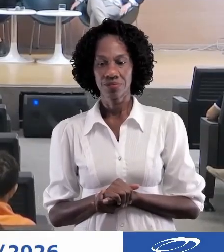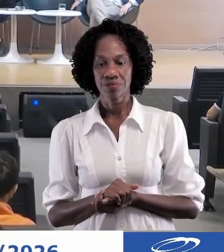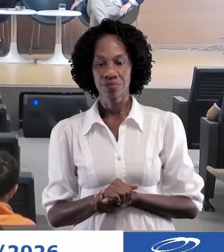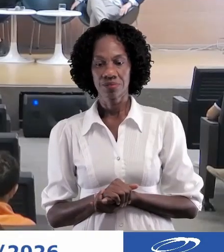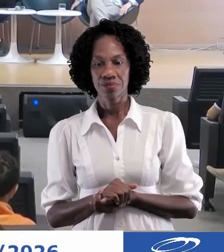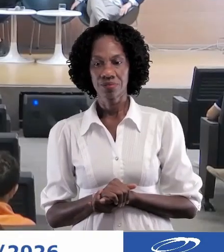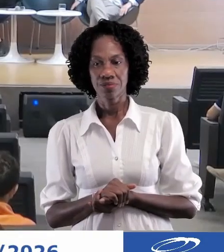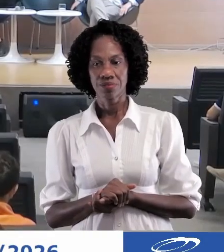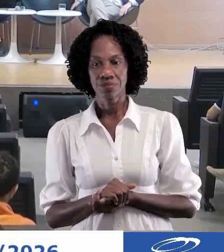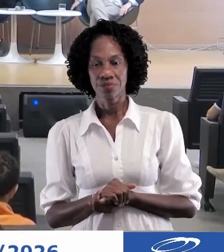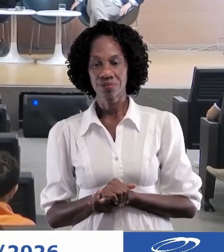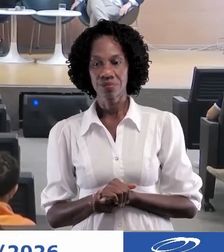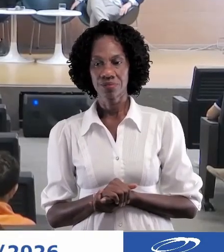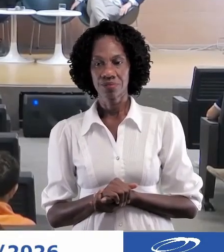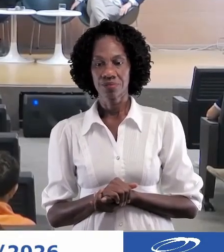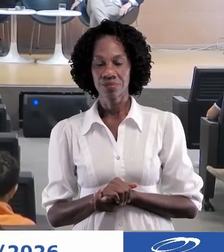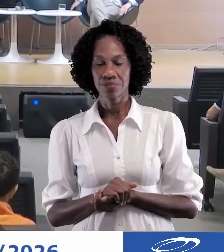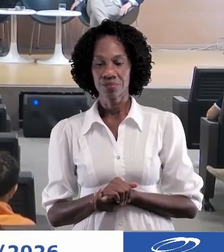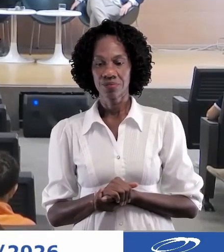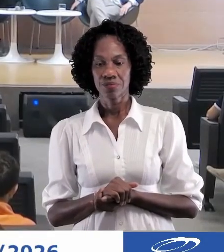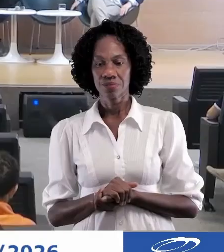Sorry for your delay.